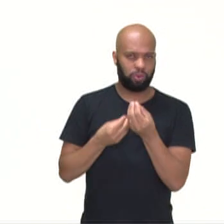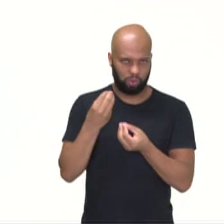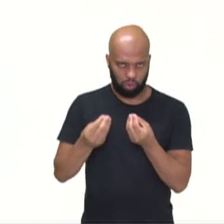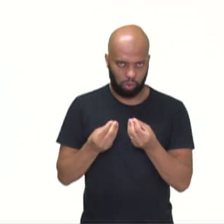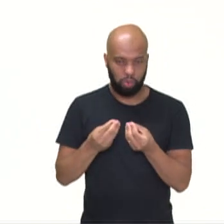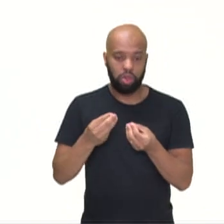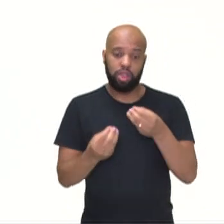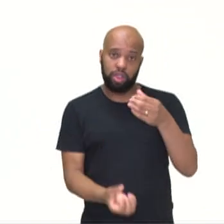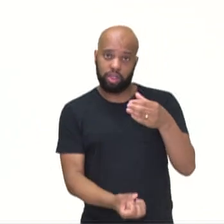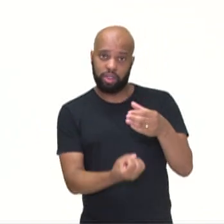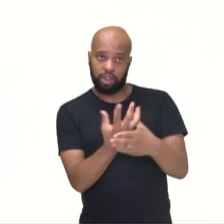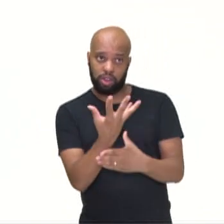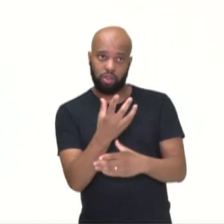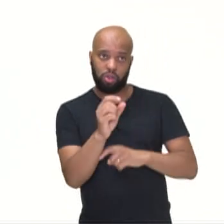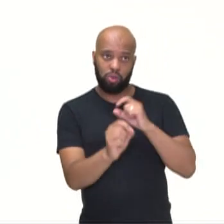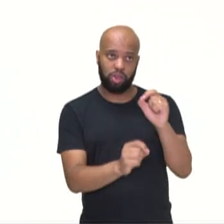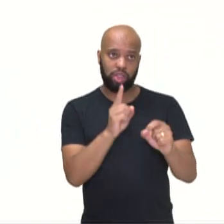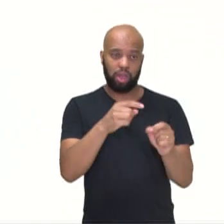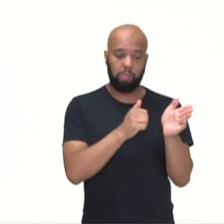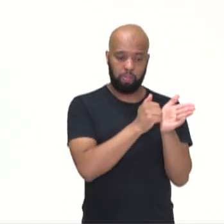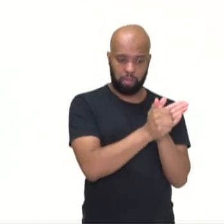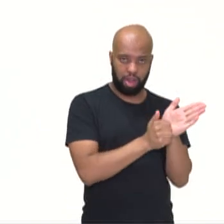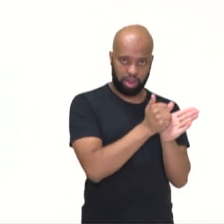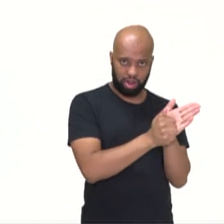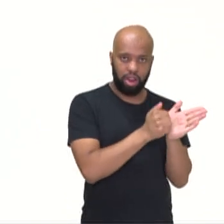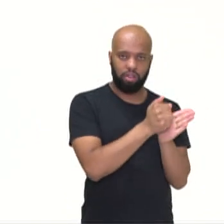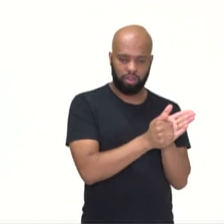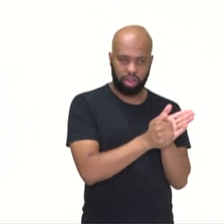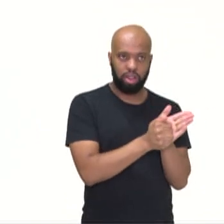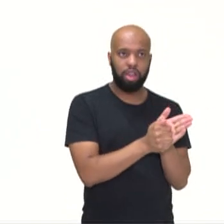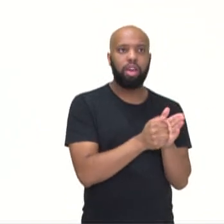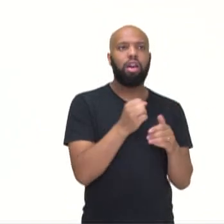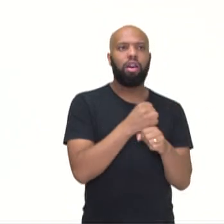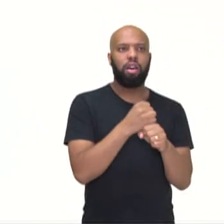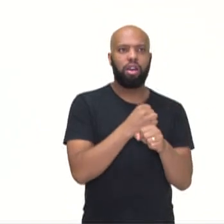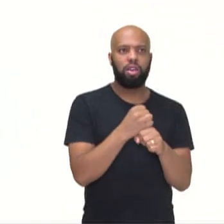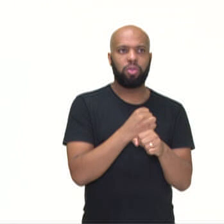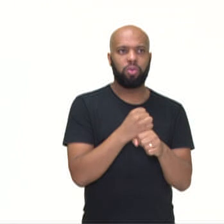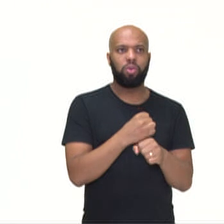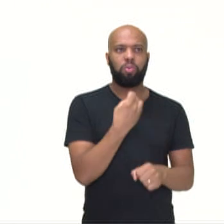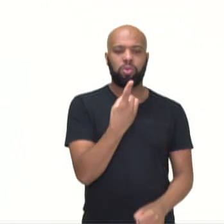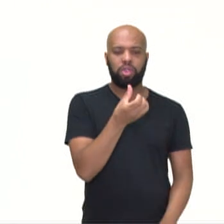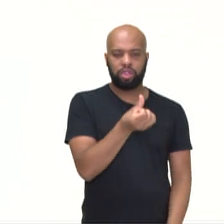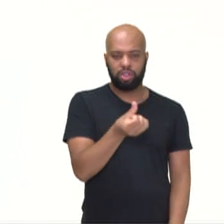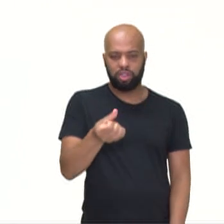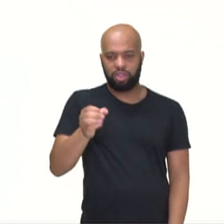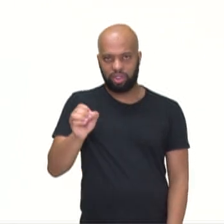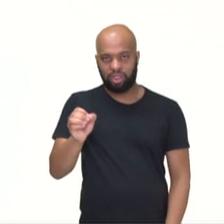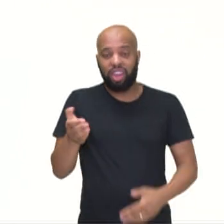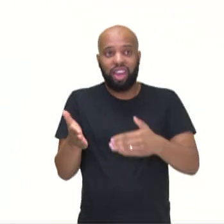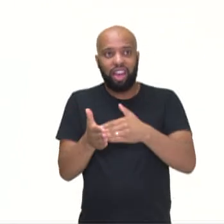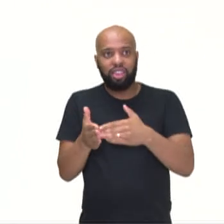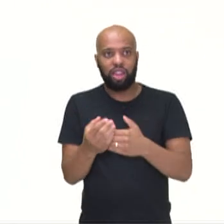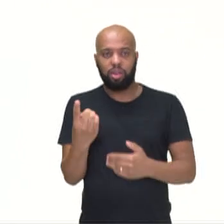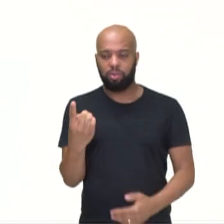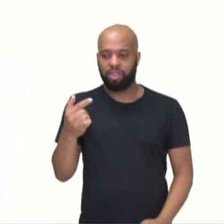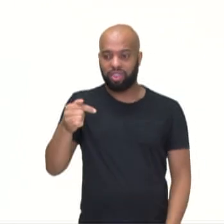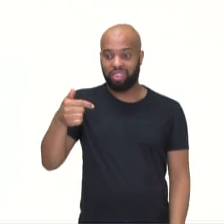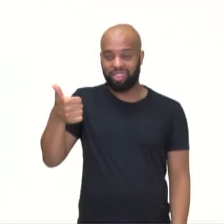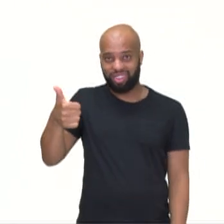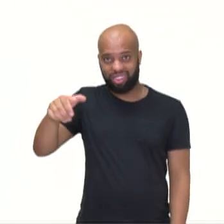a criação da capitania de Paranaguá em 1660, que existiu até 1710,